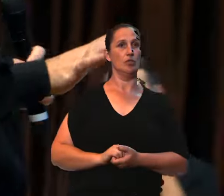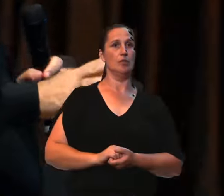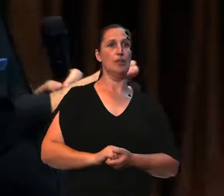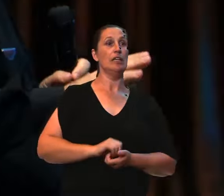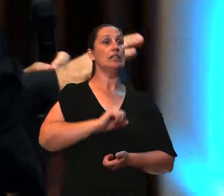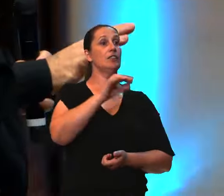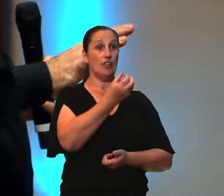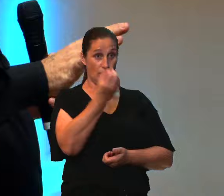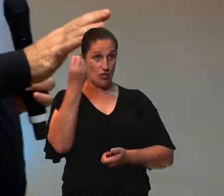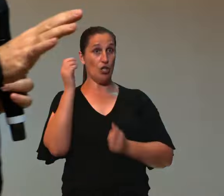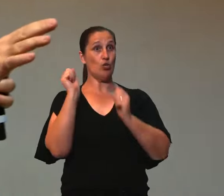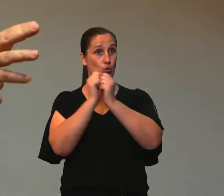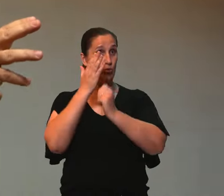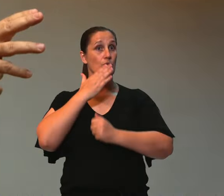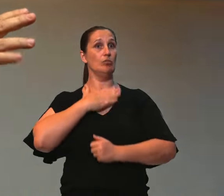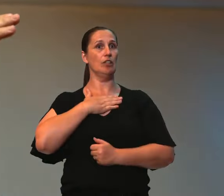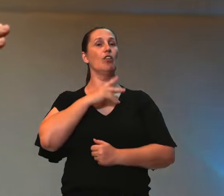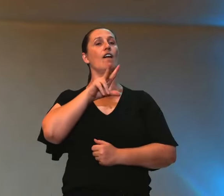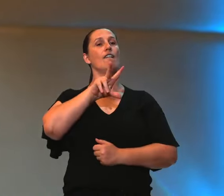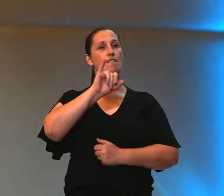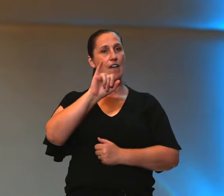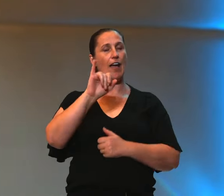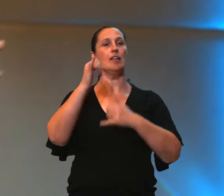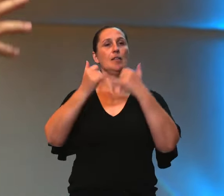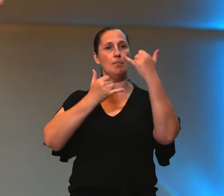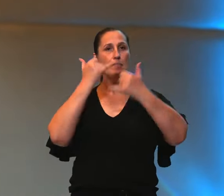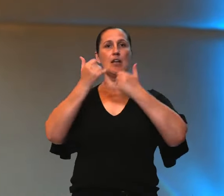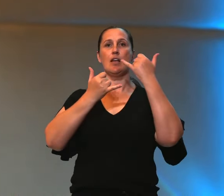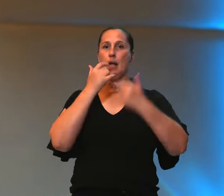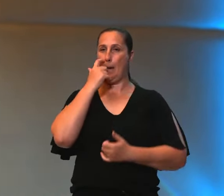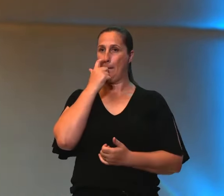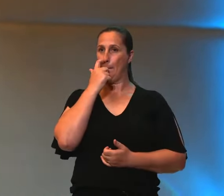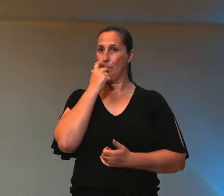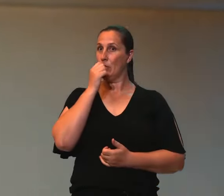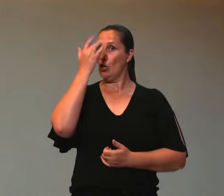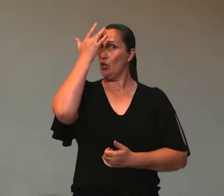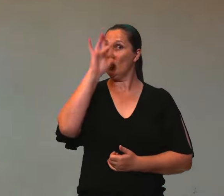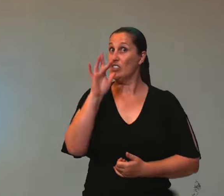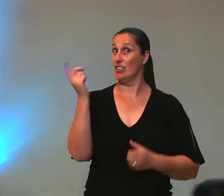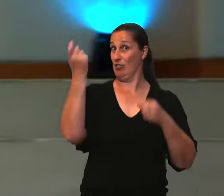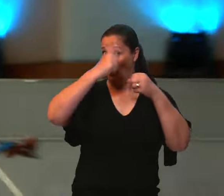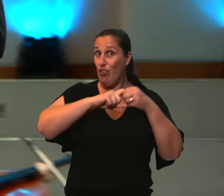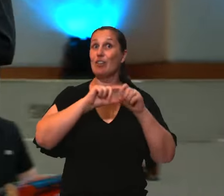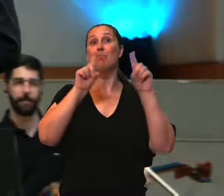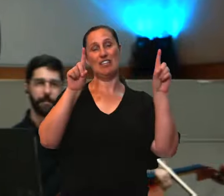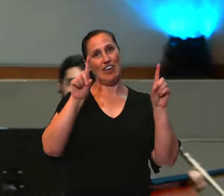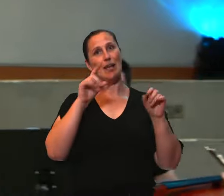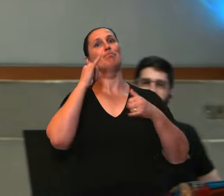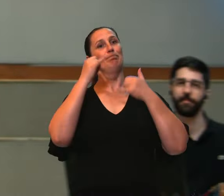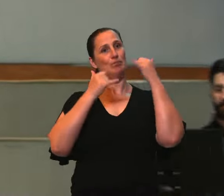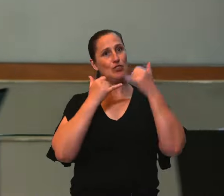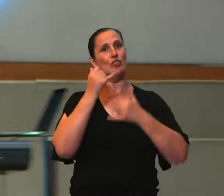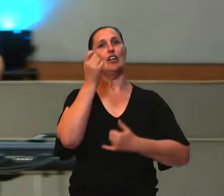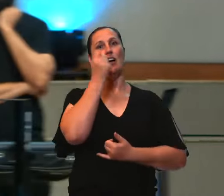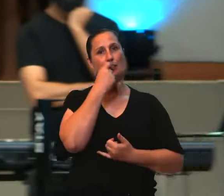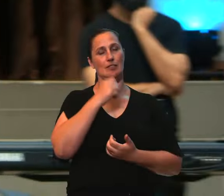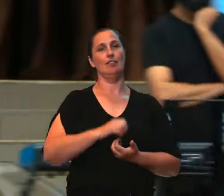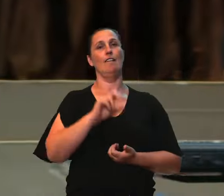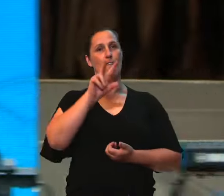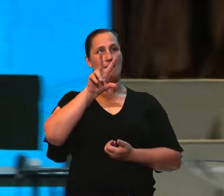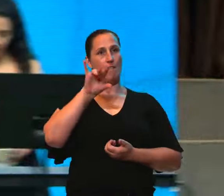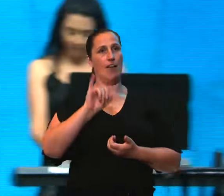se divertir eu não sei se você volta mas vai se divertir Mas o que eu quero dizer